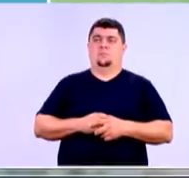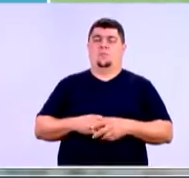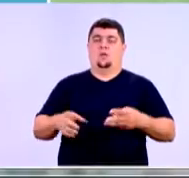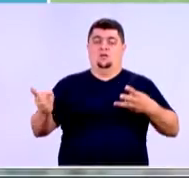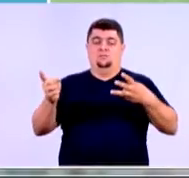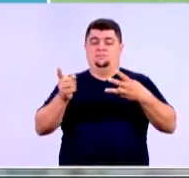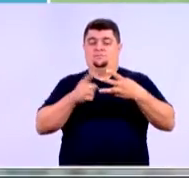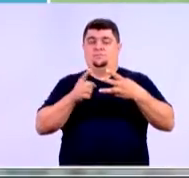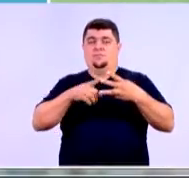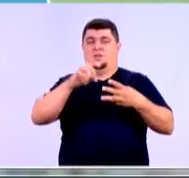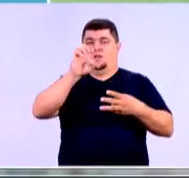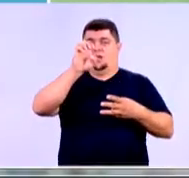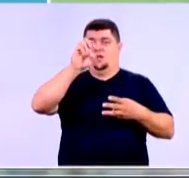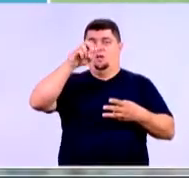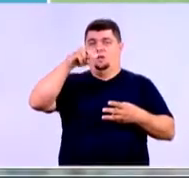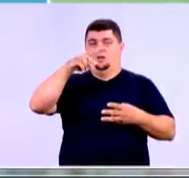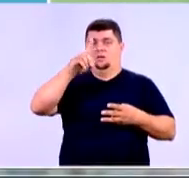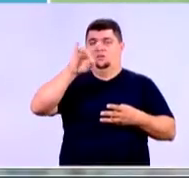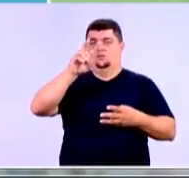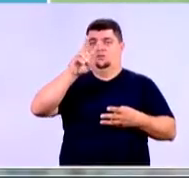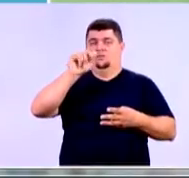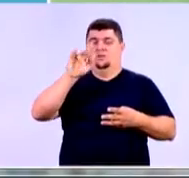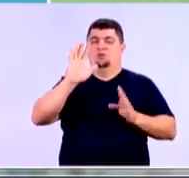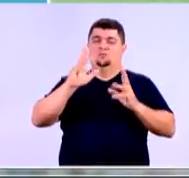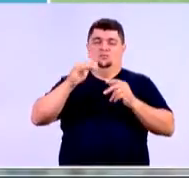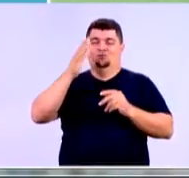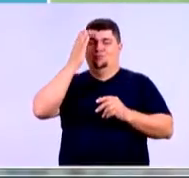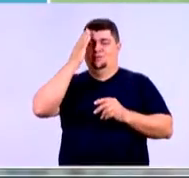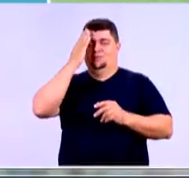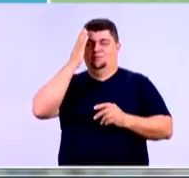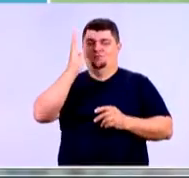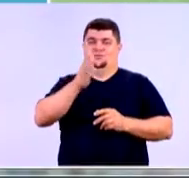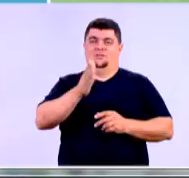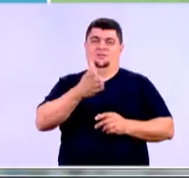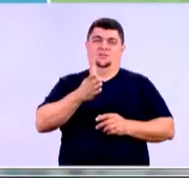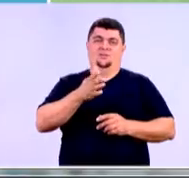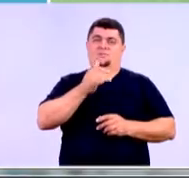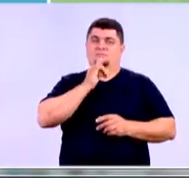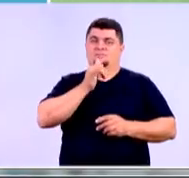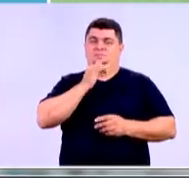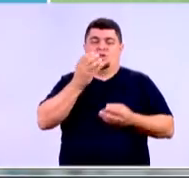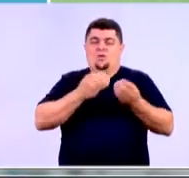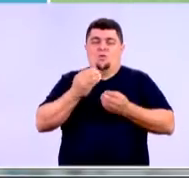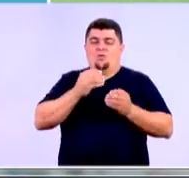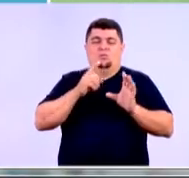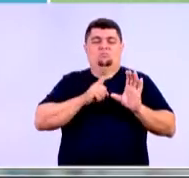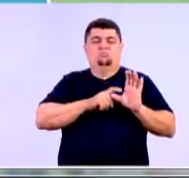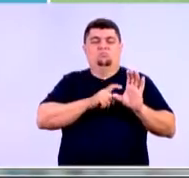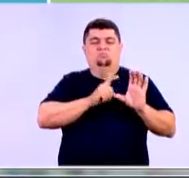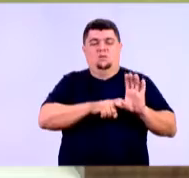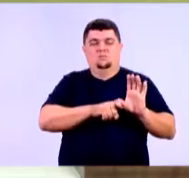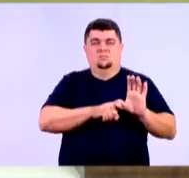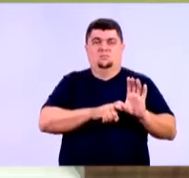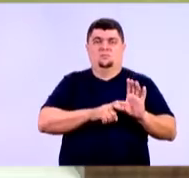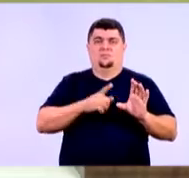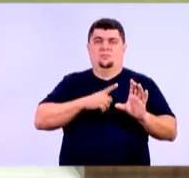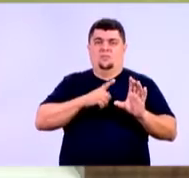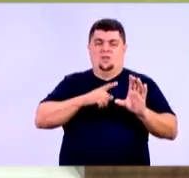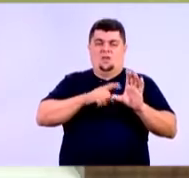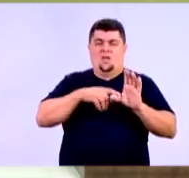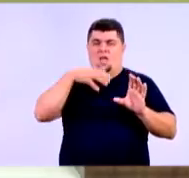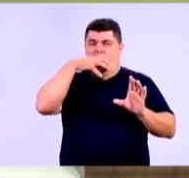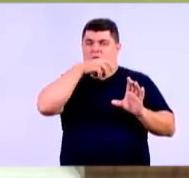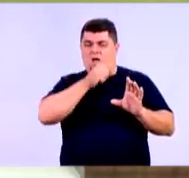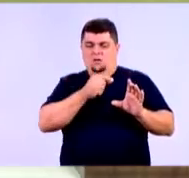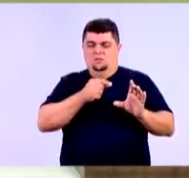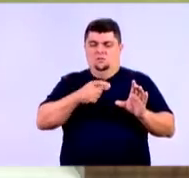falar também do endividamento. O endividamento a gente entende mais, né, professor? O que é endividamento? Como está a sua dívida? A sua dívida ela é de curto prazo, como